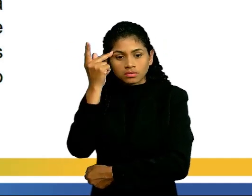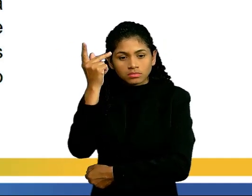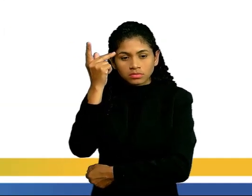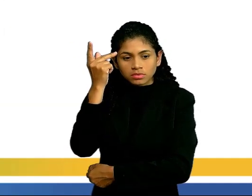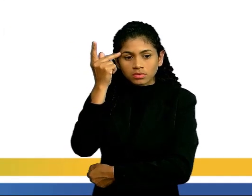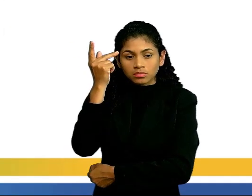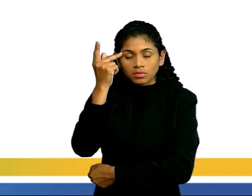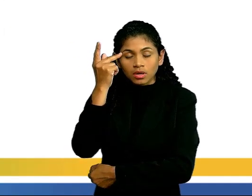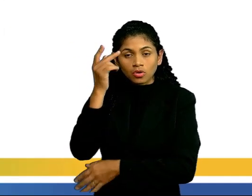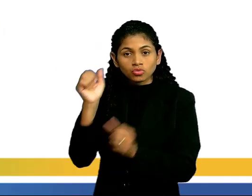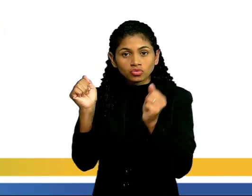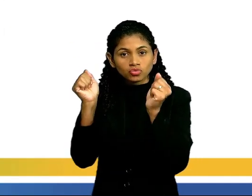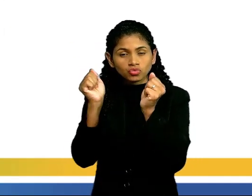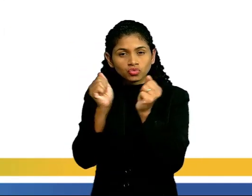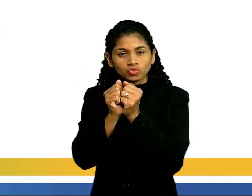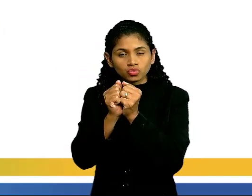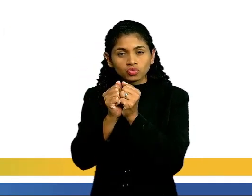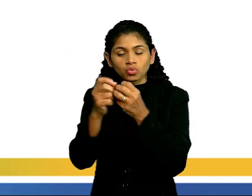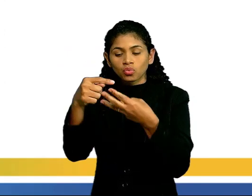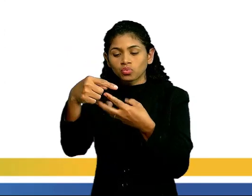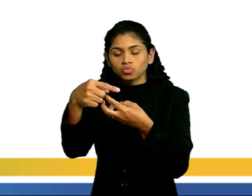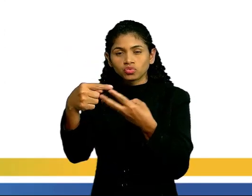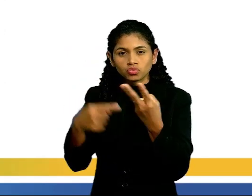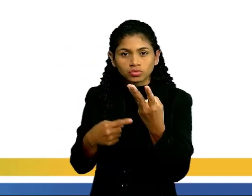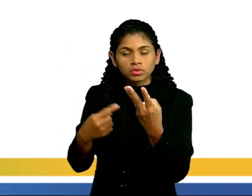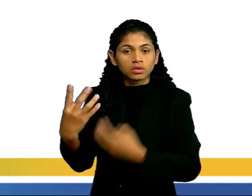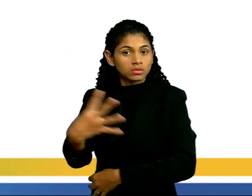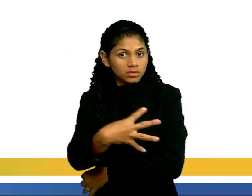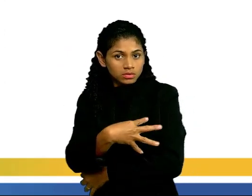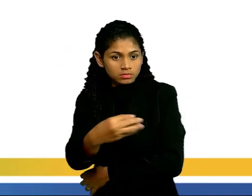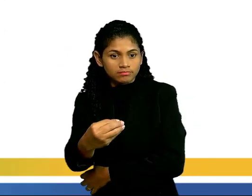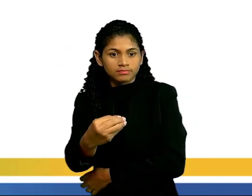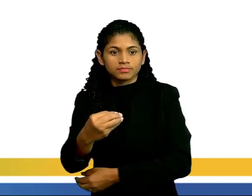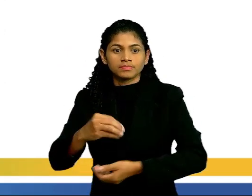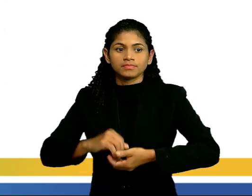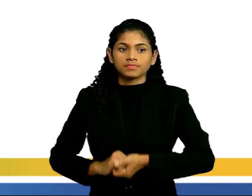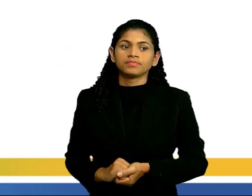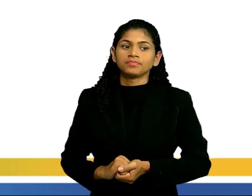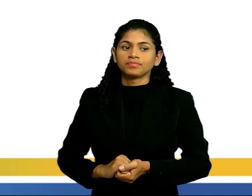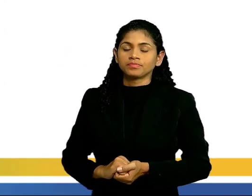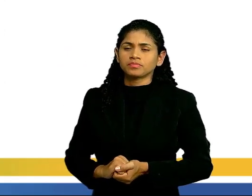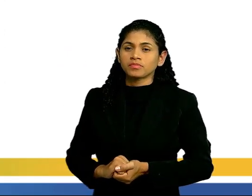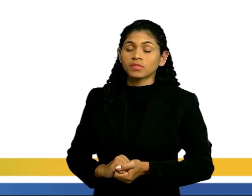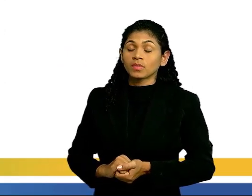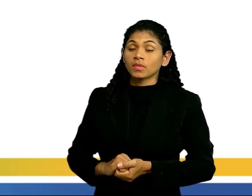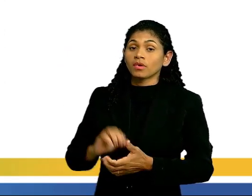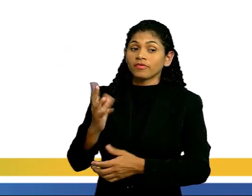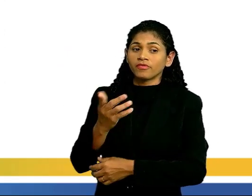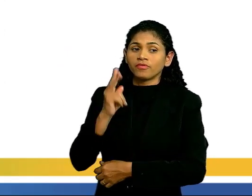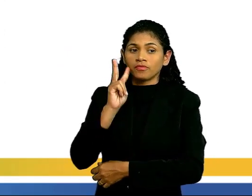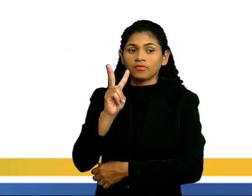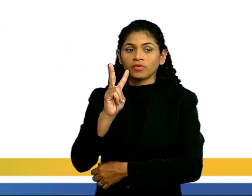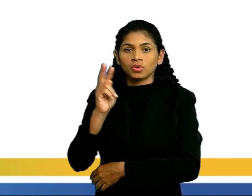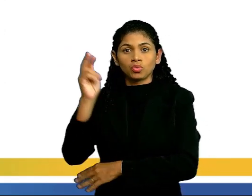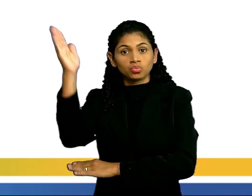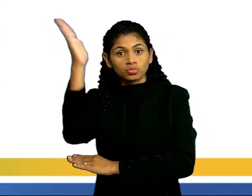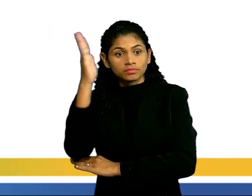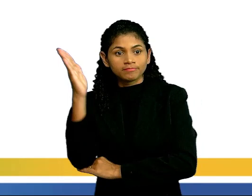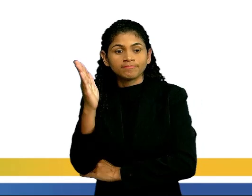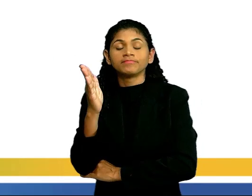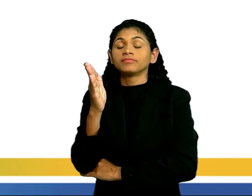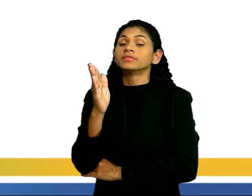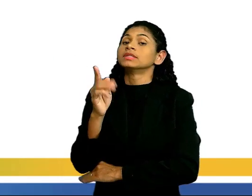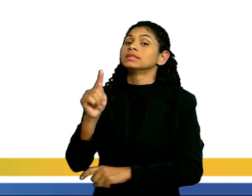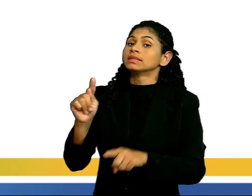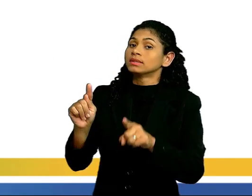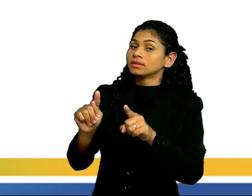relato. Verdadeiro best-seller no Brasil e no exterior. Você vai acompanhar o duro dia a dia de